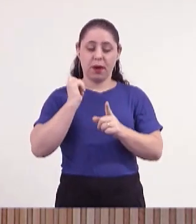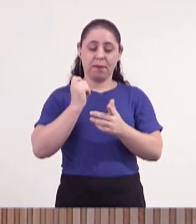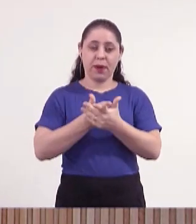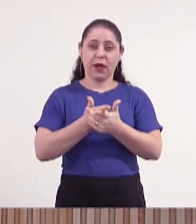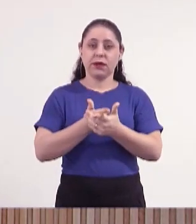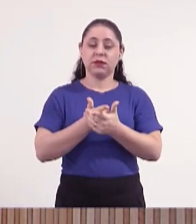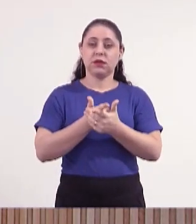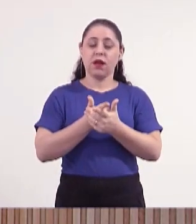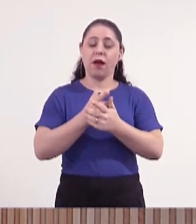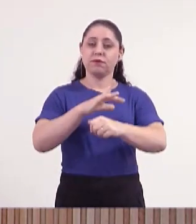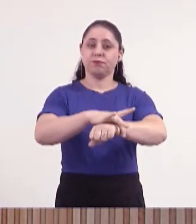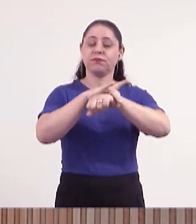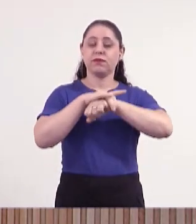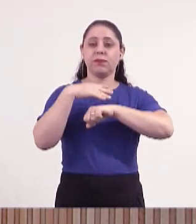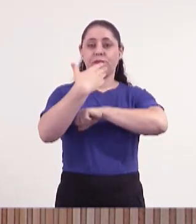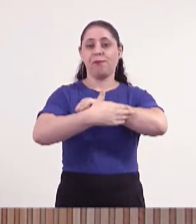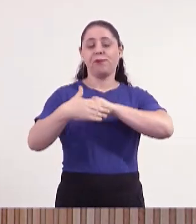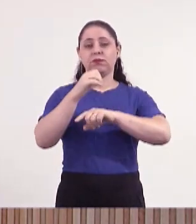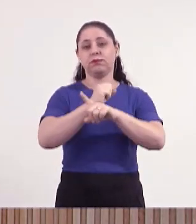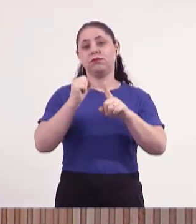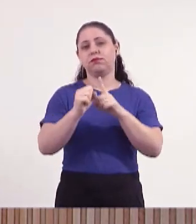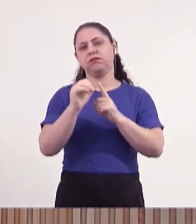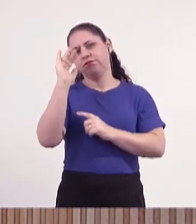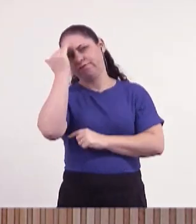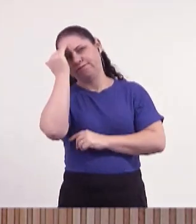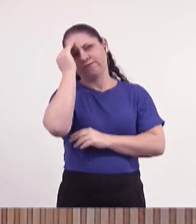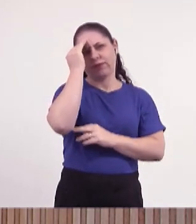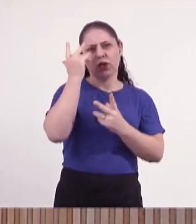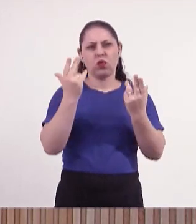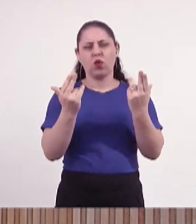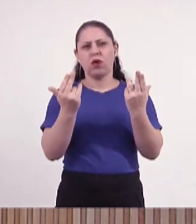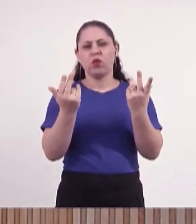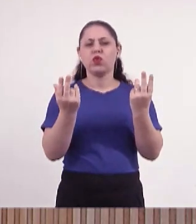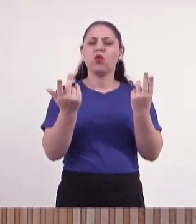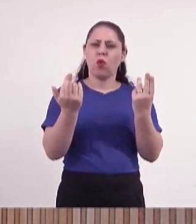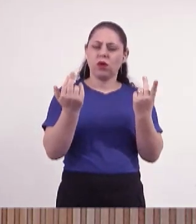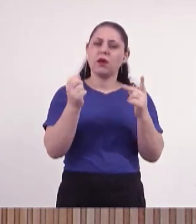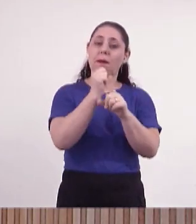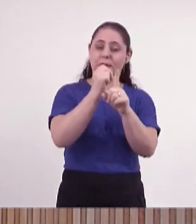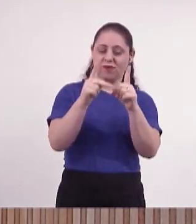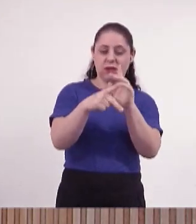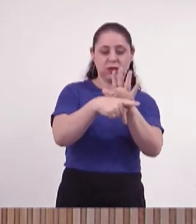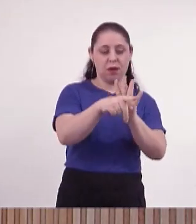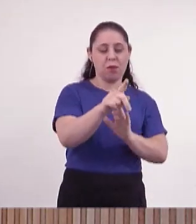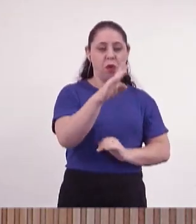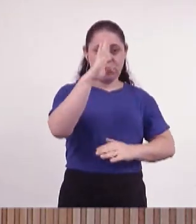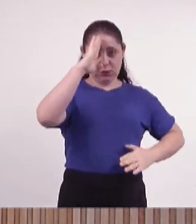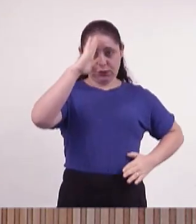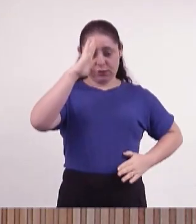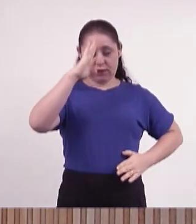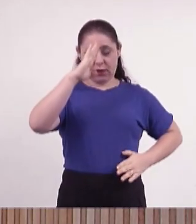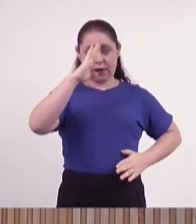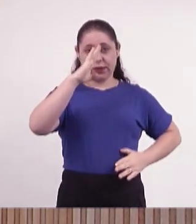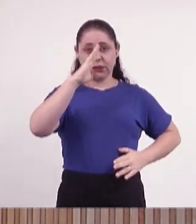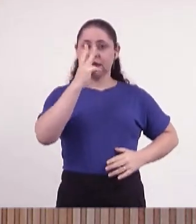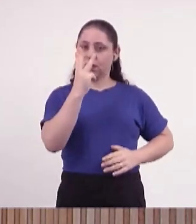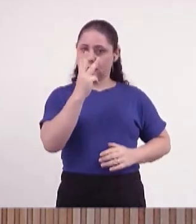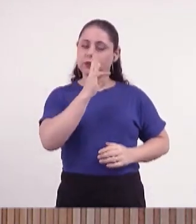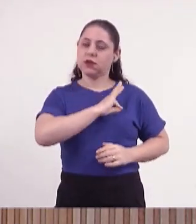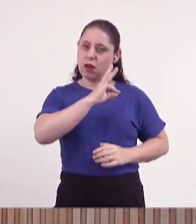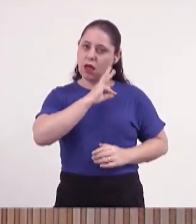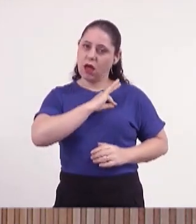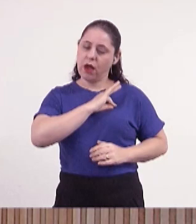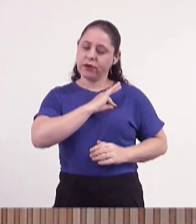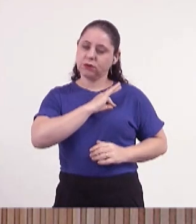ao sistema de proteção social, que a gente pode entender, de certa maneira, como a previdência dos militares, para 3 salários